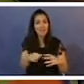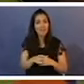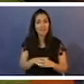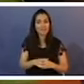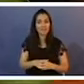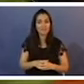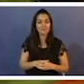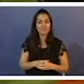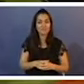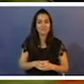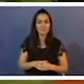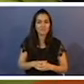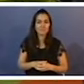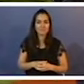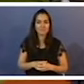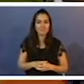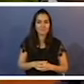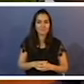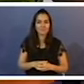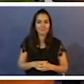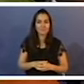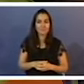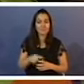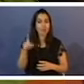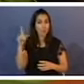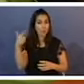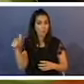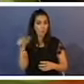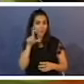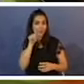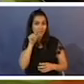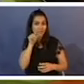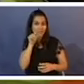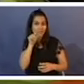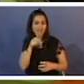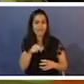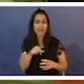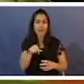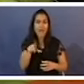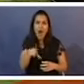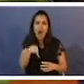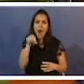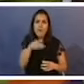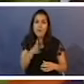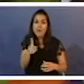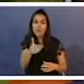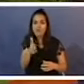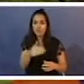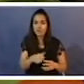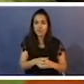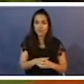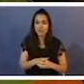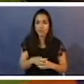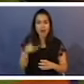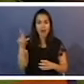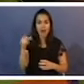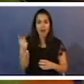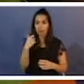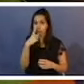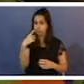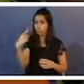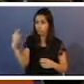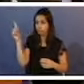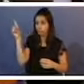Moura aqui o Martim Pescador grande do lado nós temos o Tuiuiú é uma característica